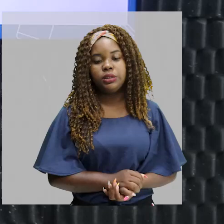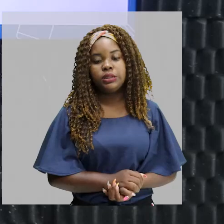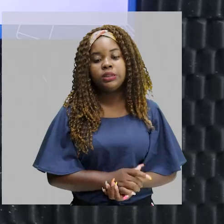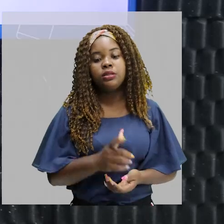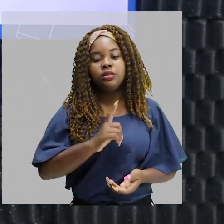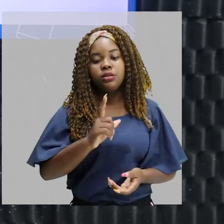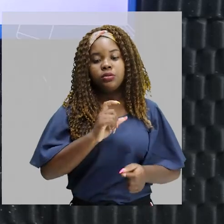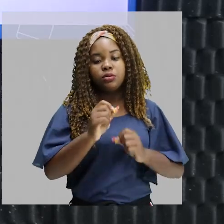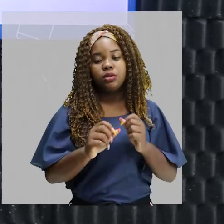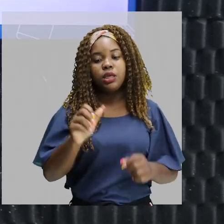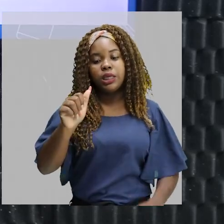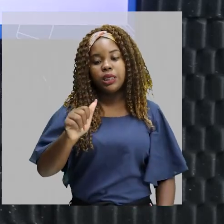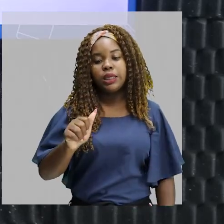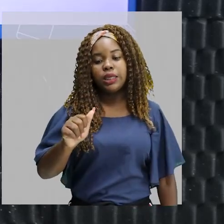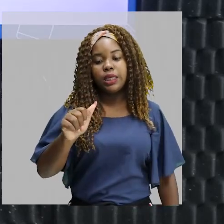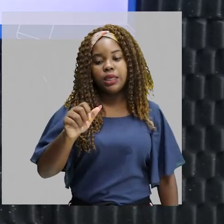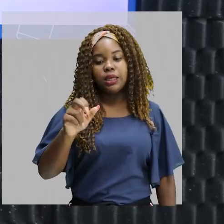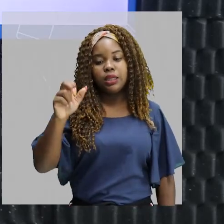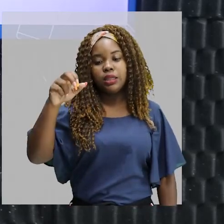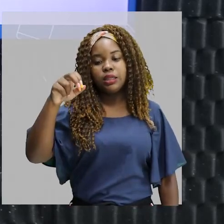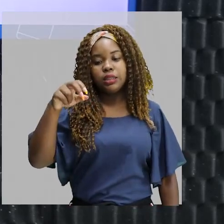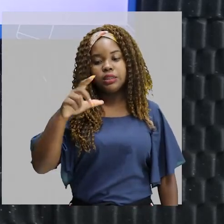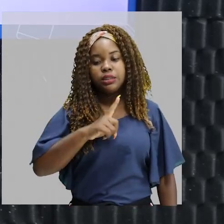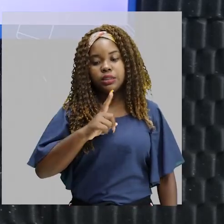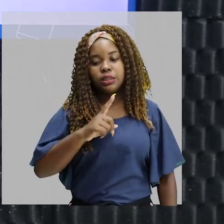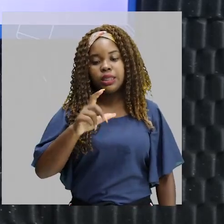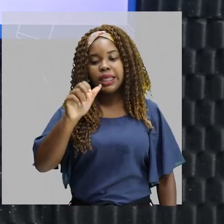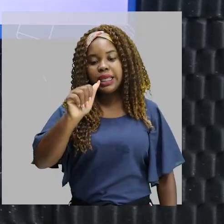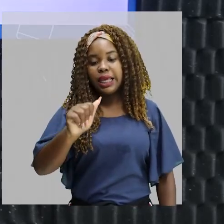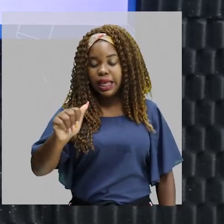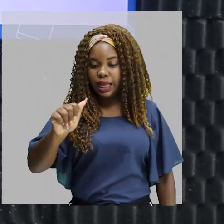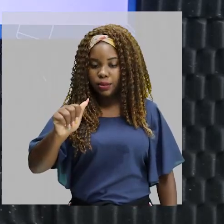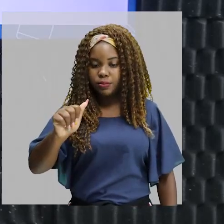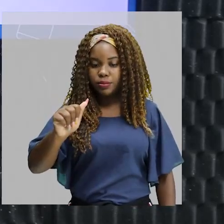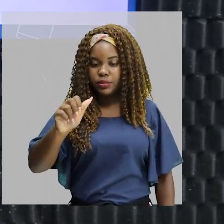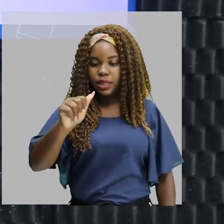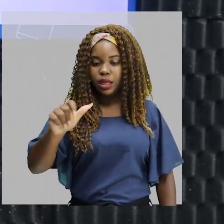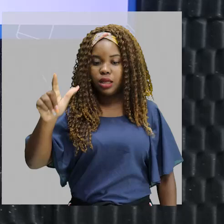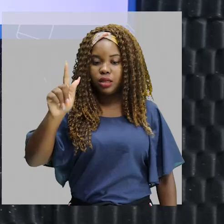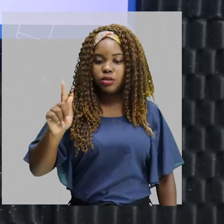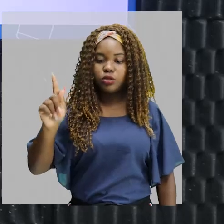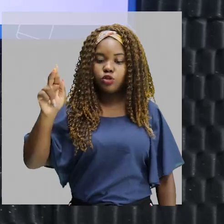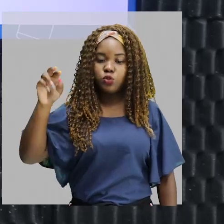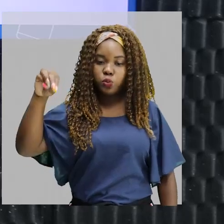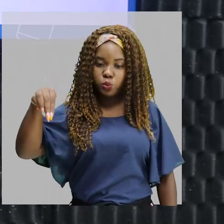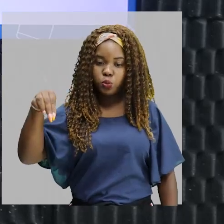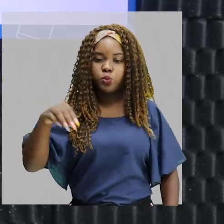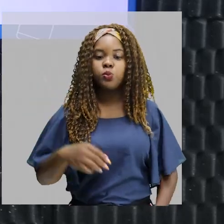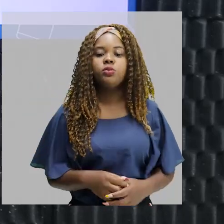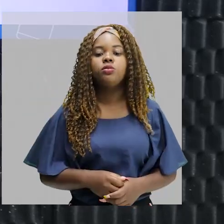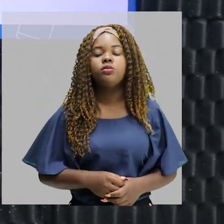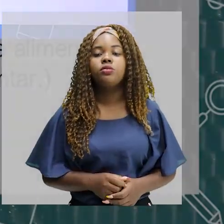supressão do fonema A, algum mensagem.